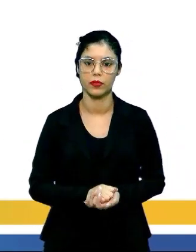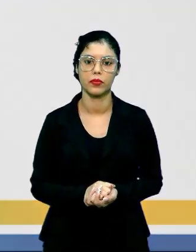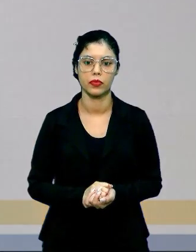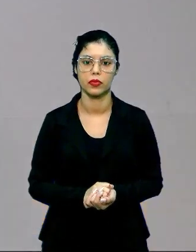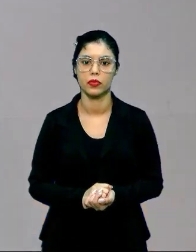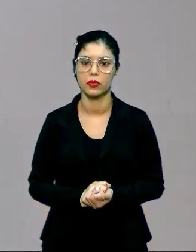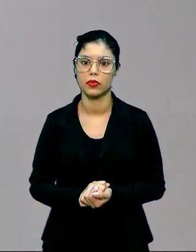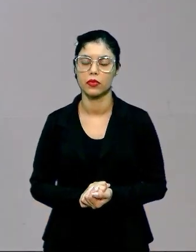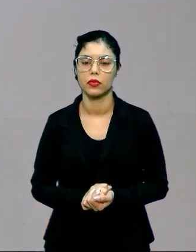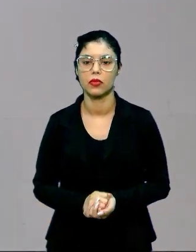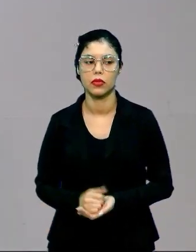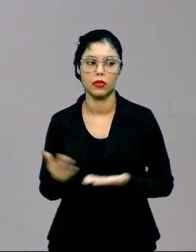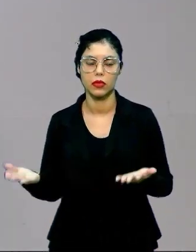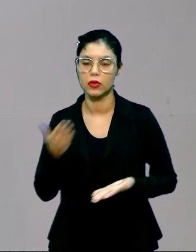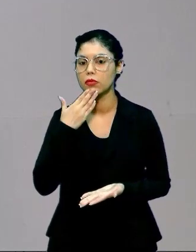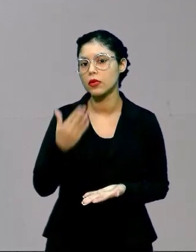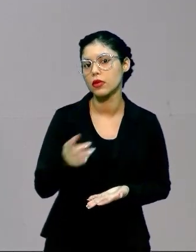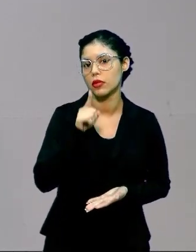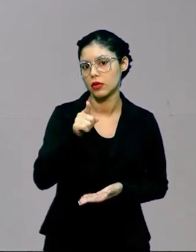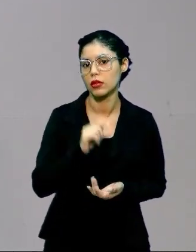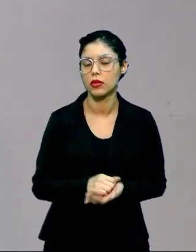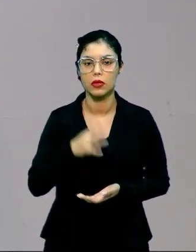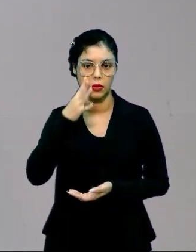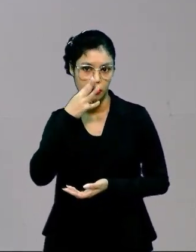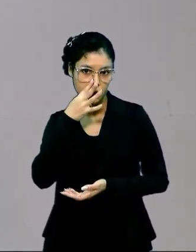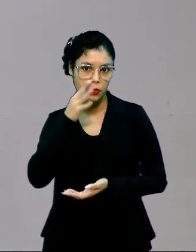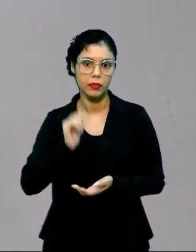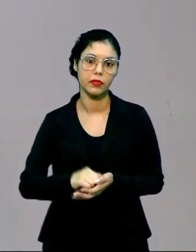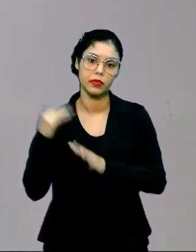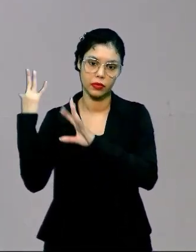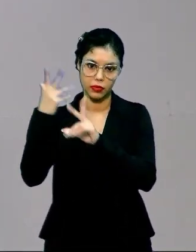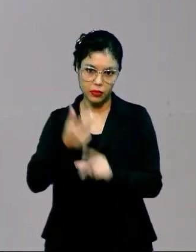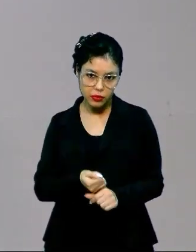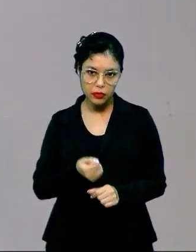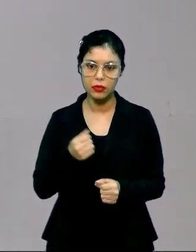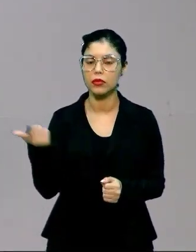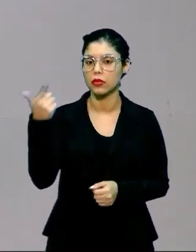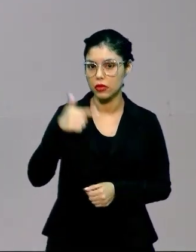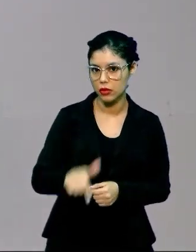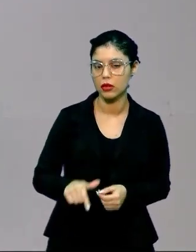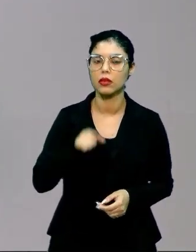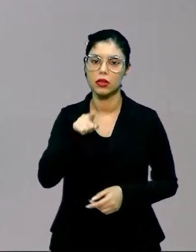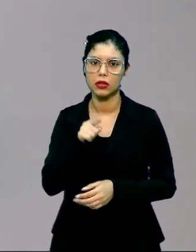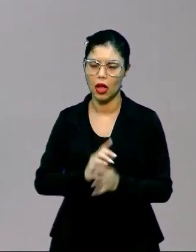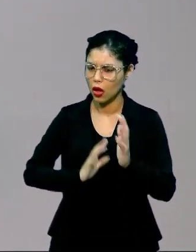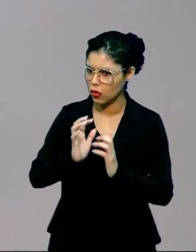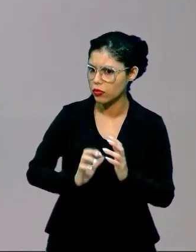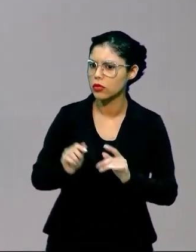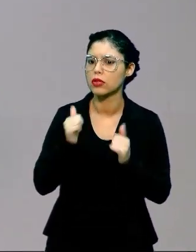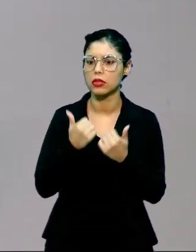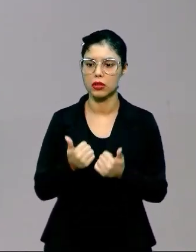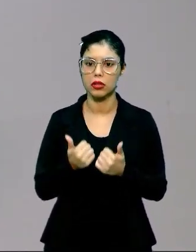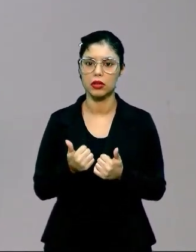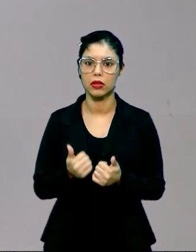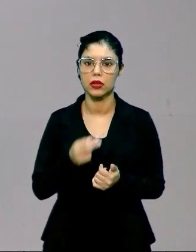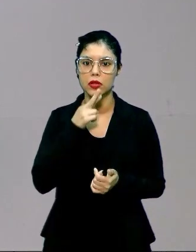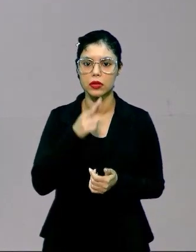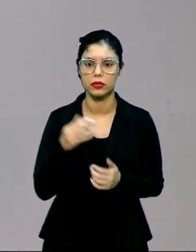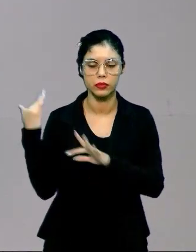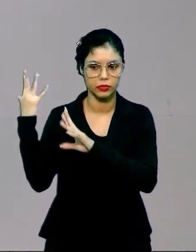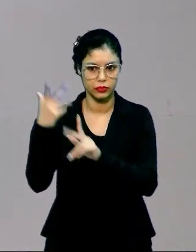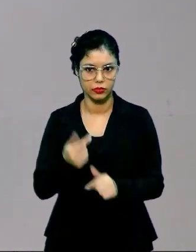maneira. Pedimos que você que está nos assistindo reveja isso novamente para você não confundir. Então, bora